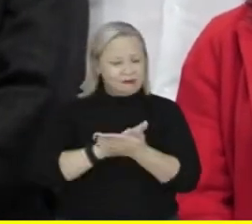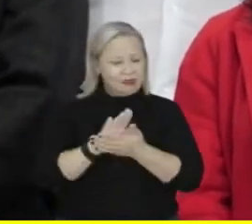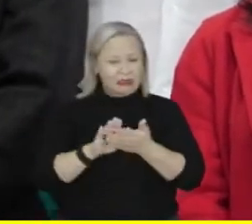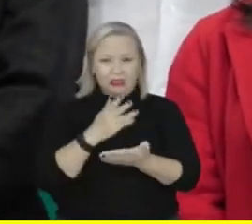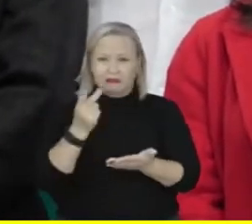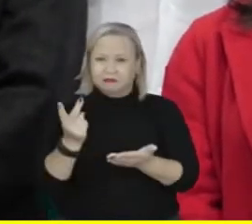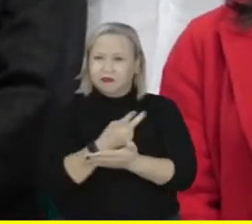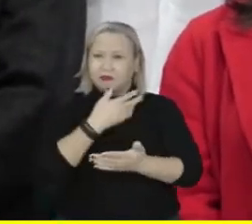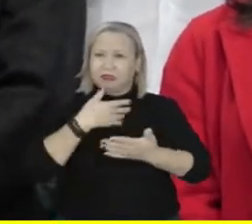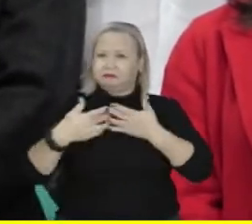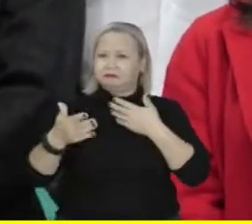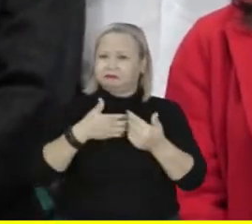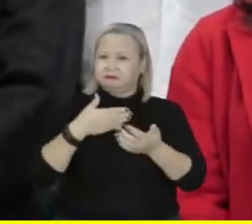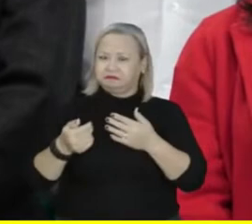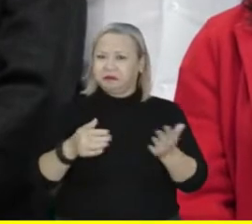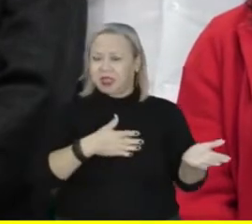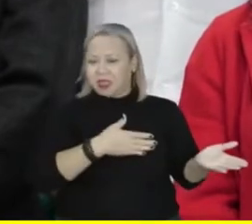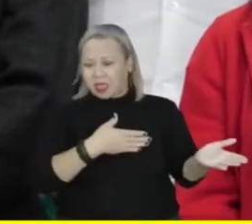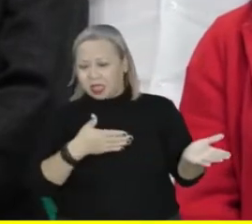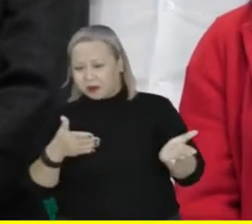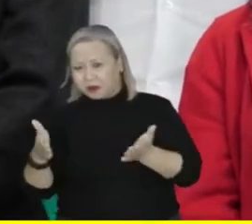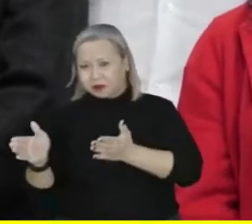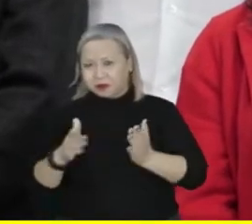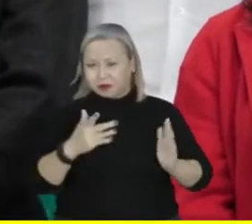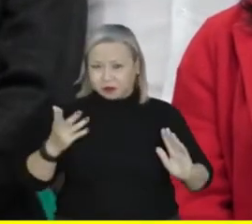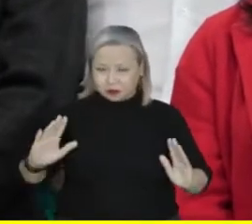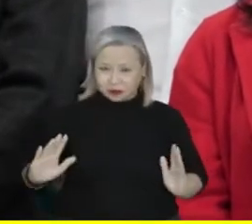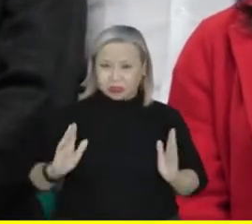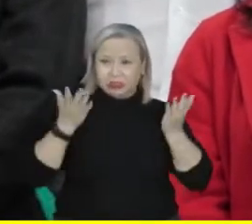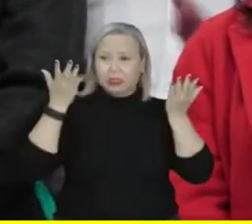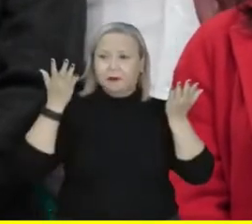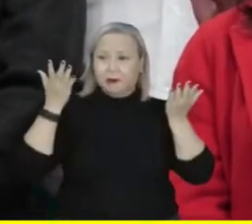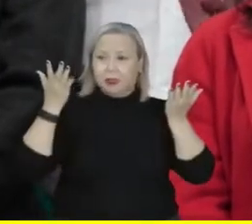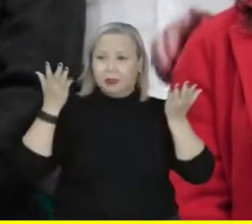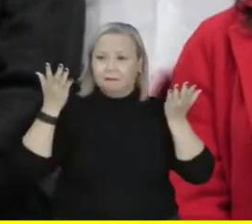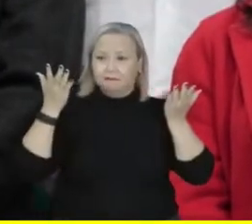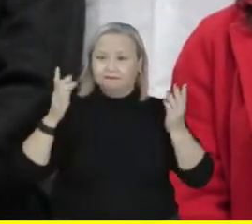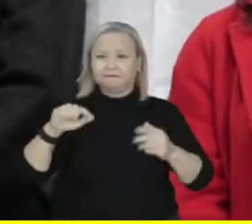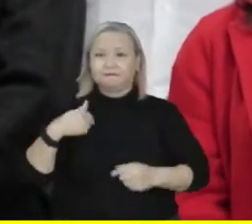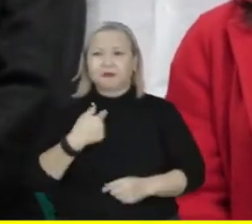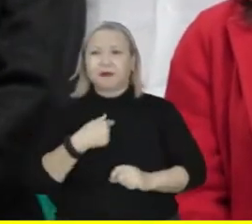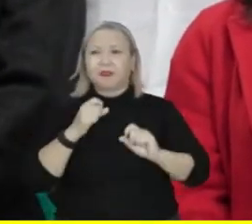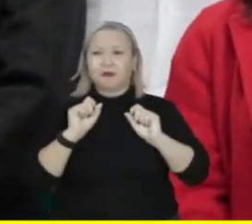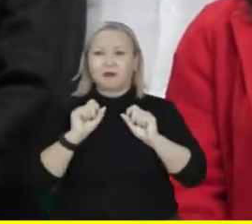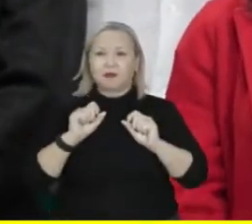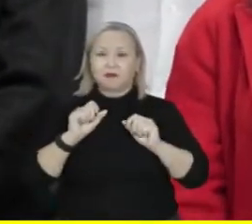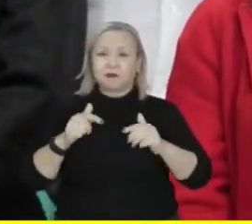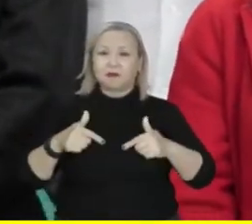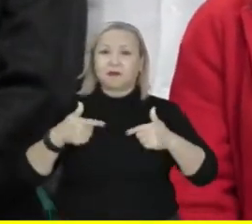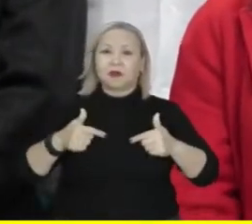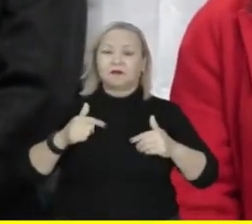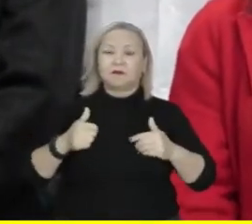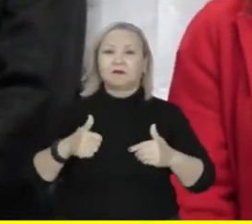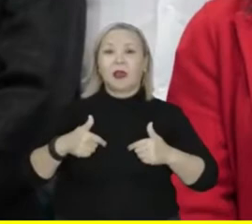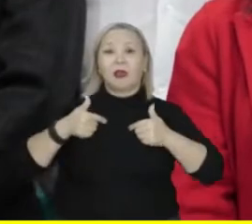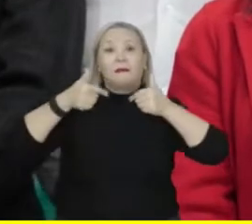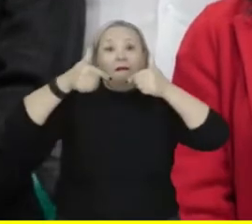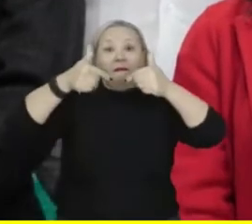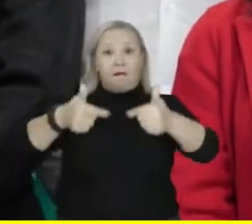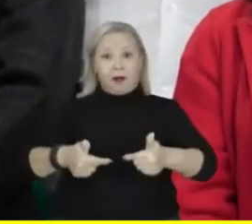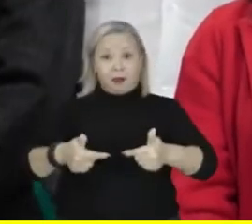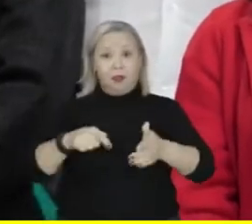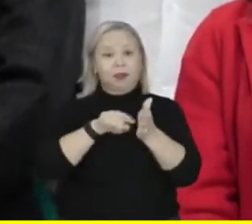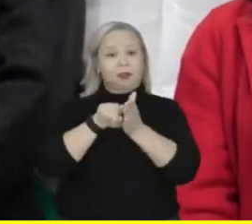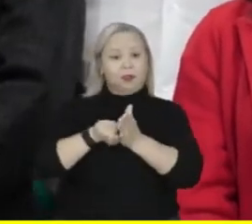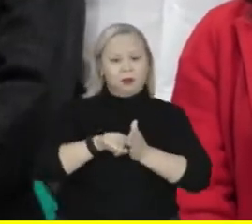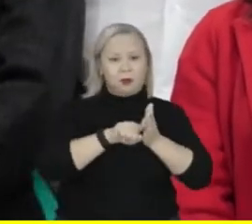durante toda essa campanha a gente teve na frente nas pesquisas da opinião pública de